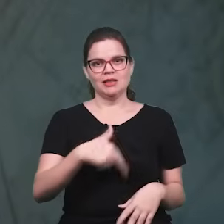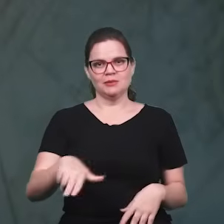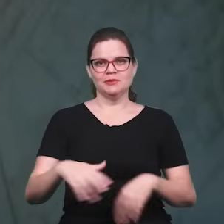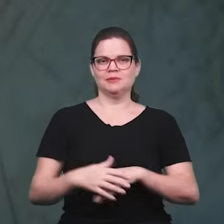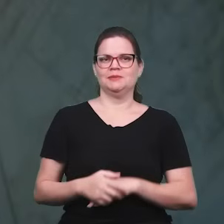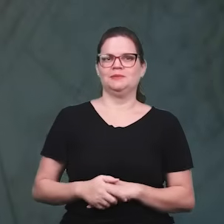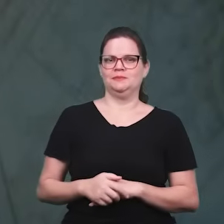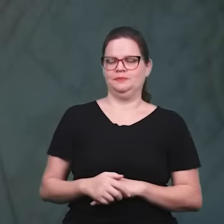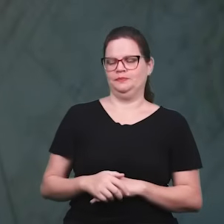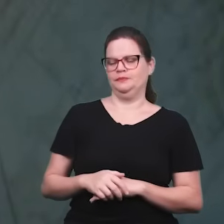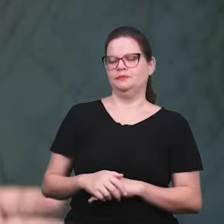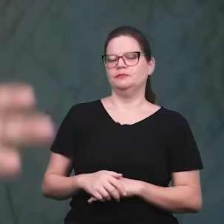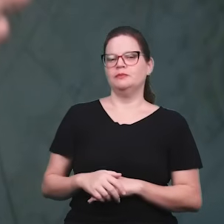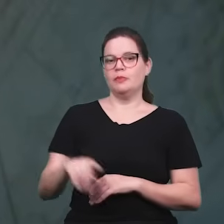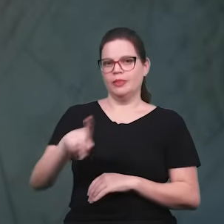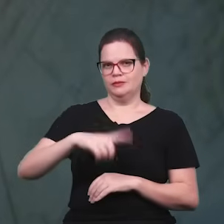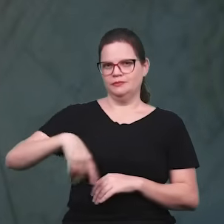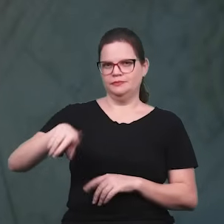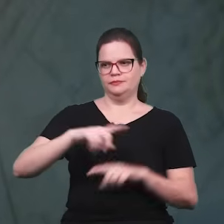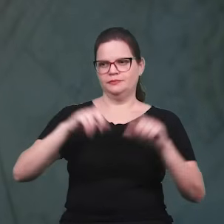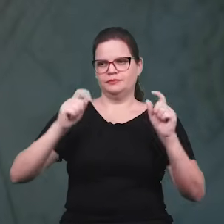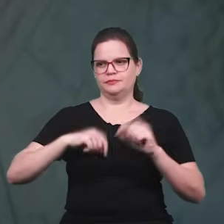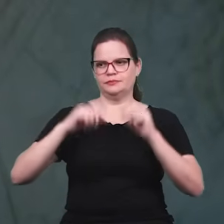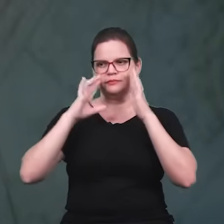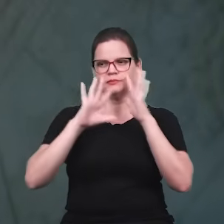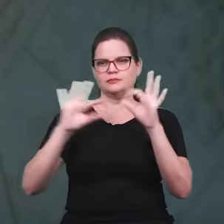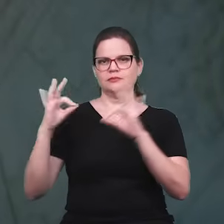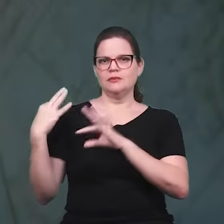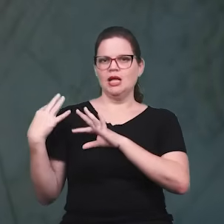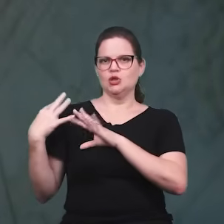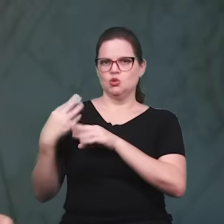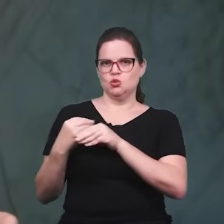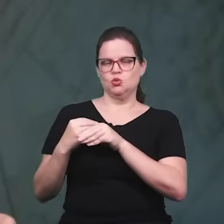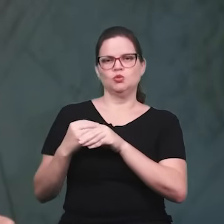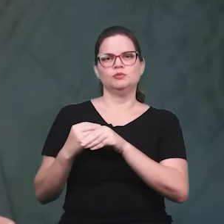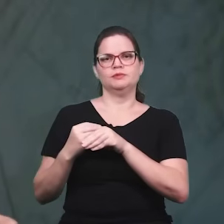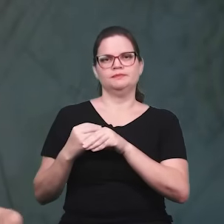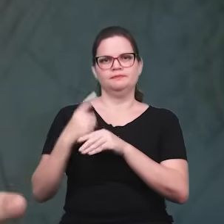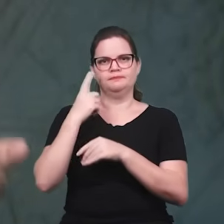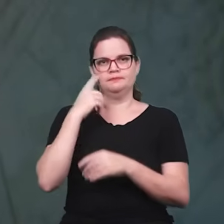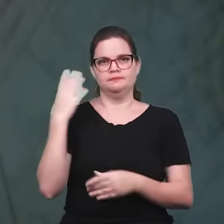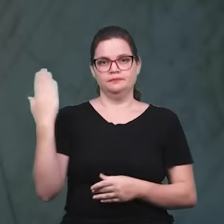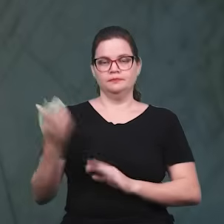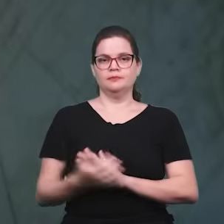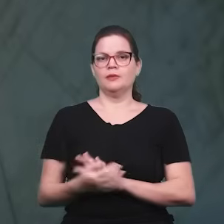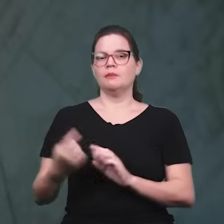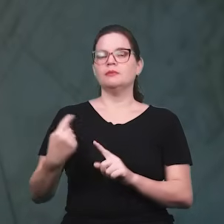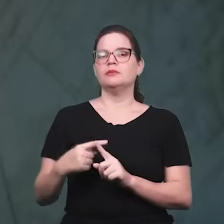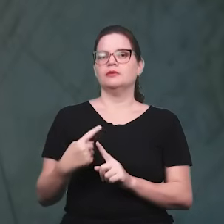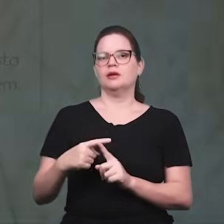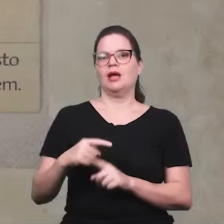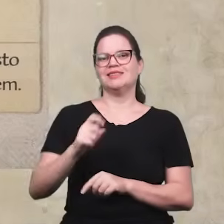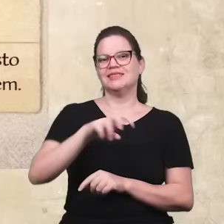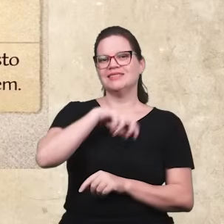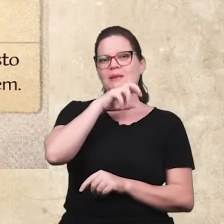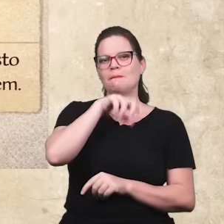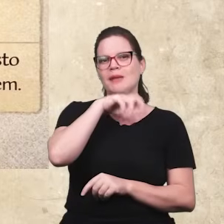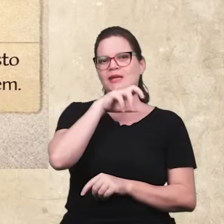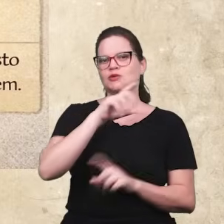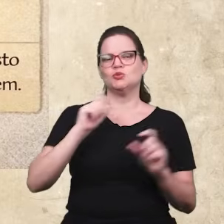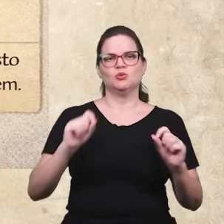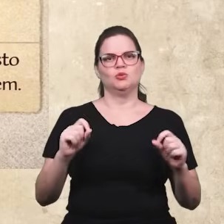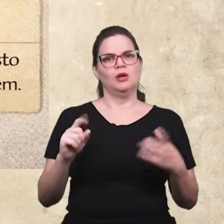importante nós trazermos, os irmãos também conseguem acompanhar um resumo na tela, porque a serpente já